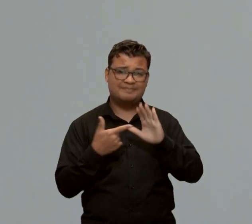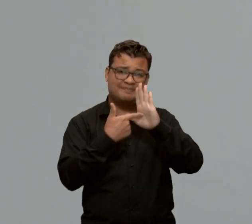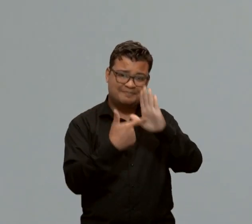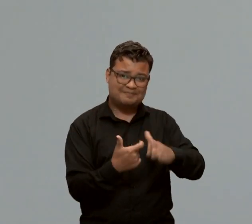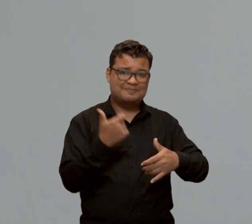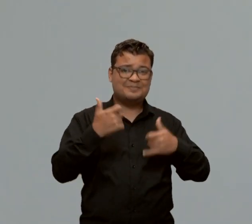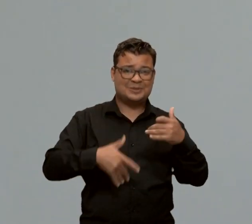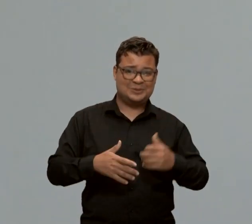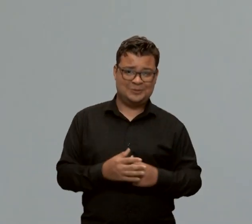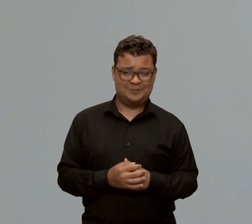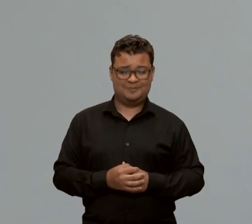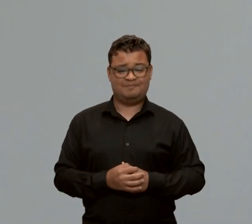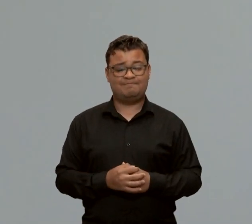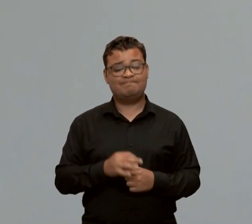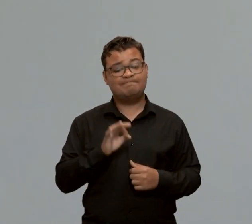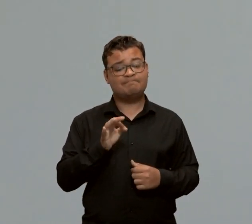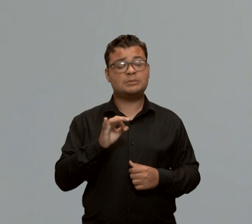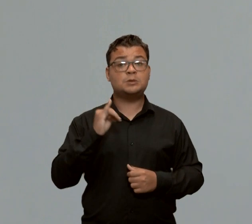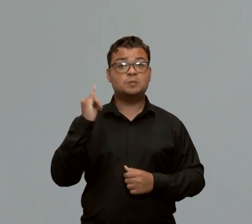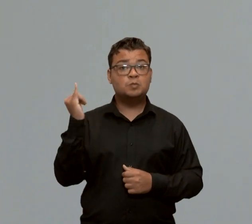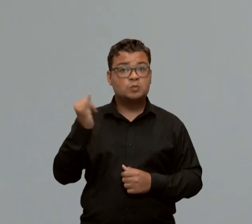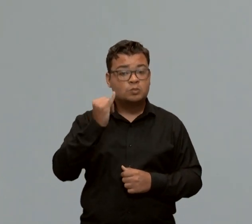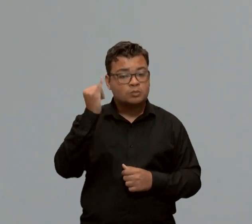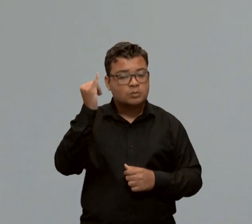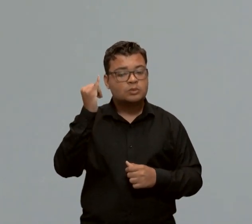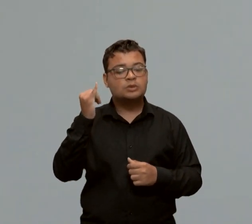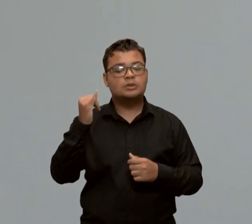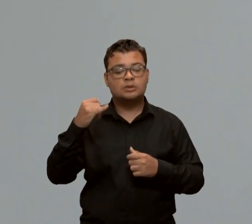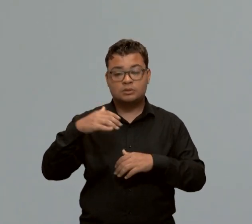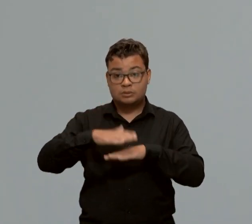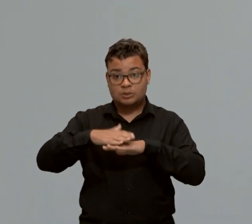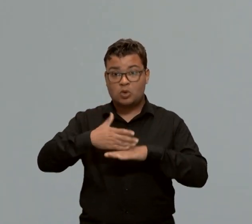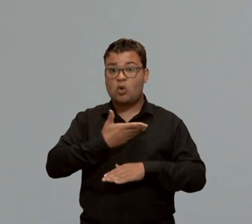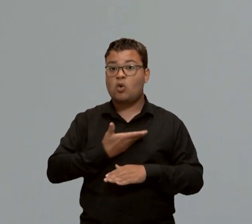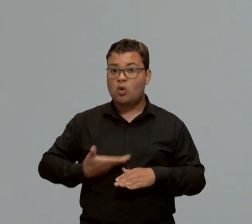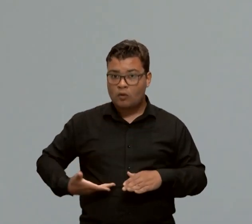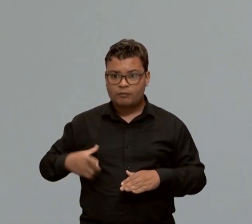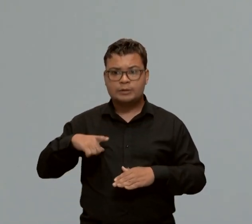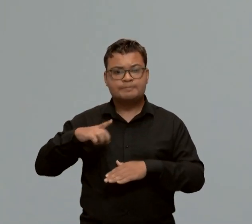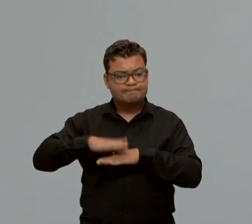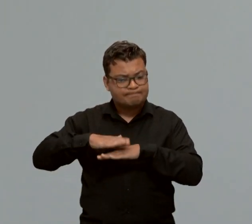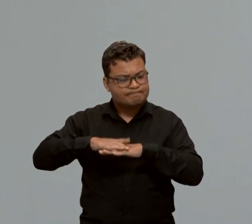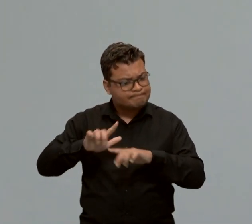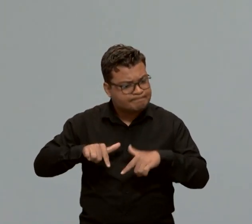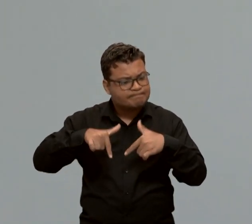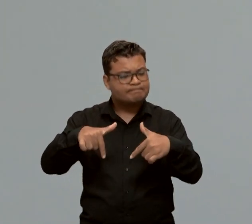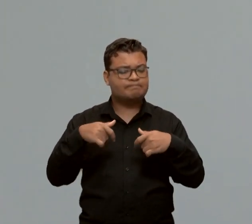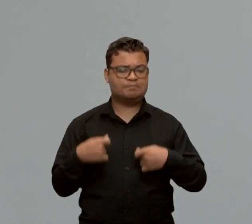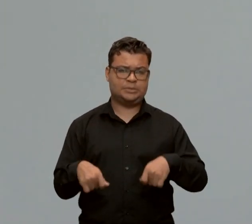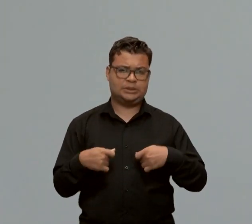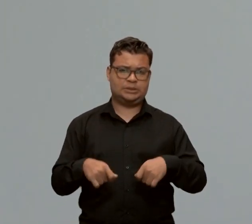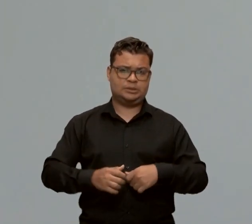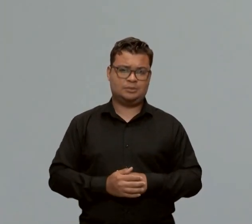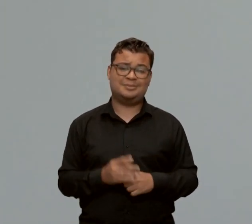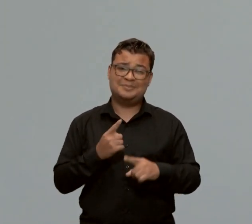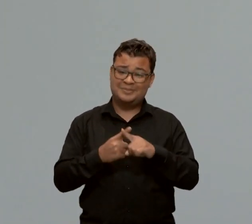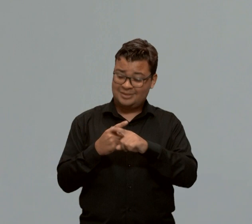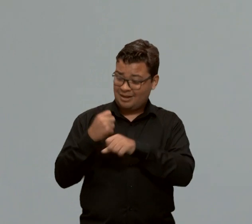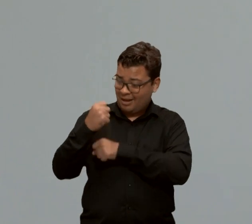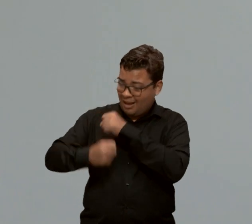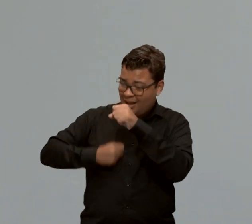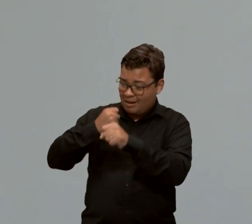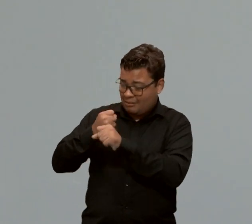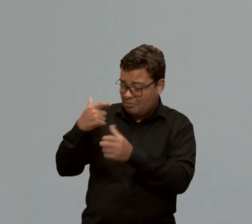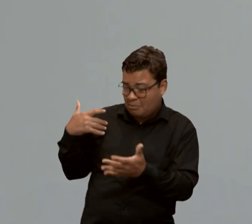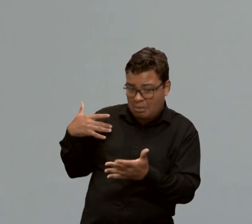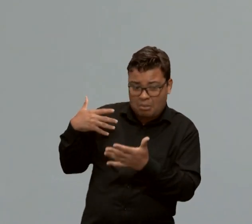sim, é importante, sim, o poder público tomar atitude, né? Porque nesse período de final do ano,